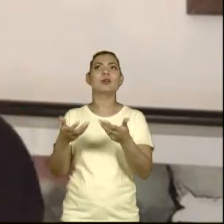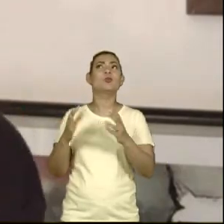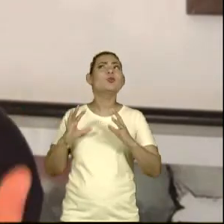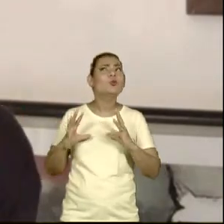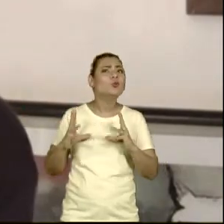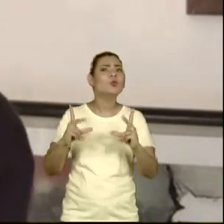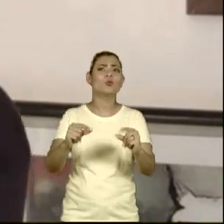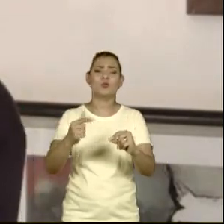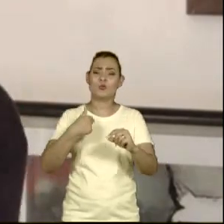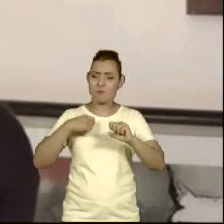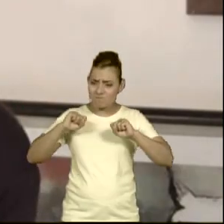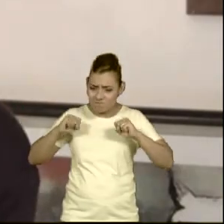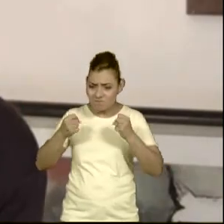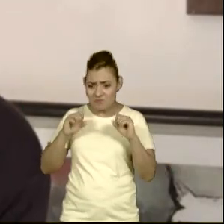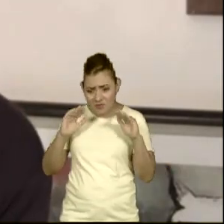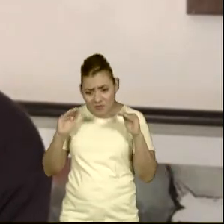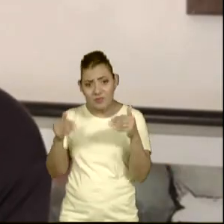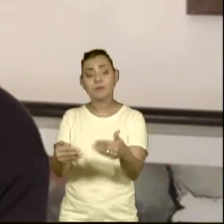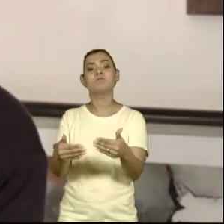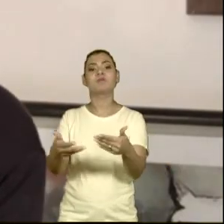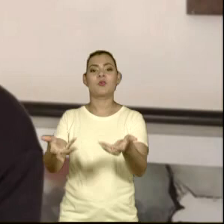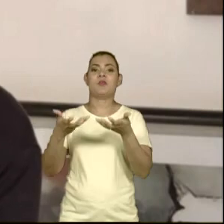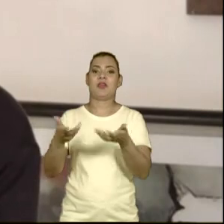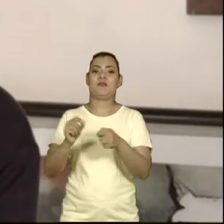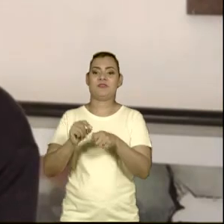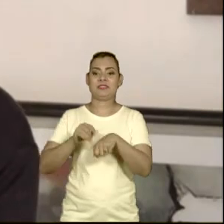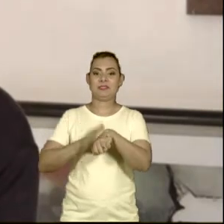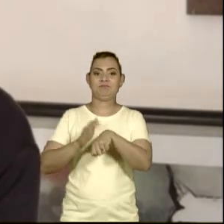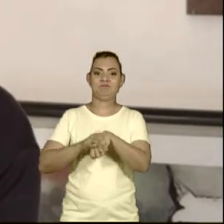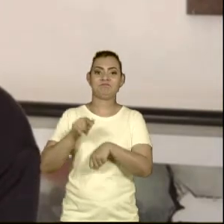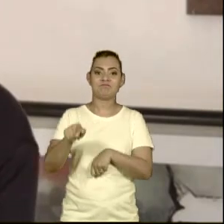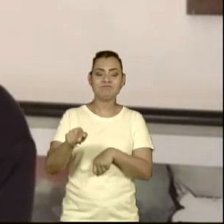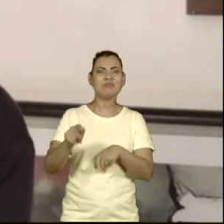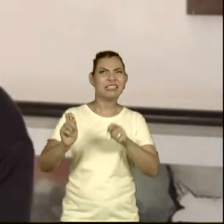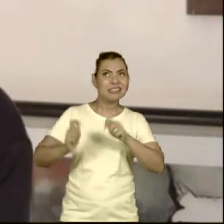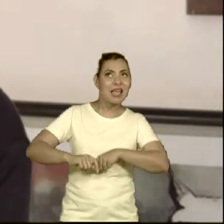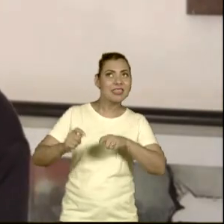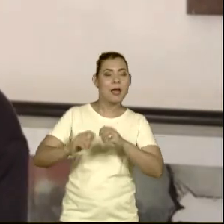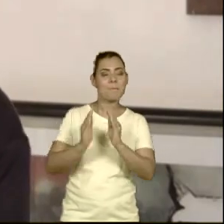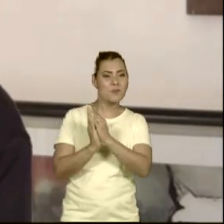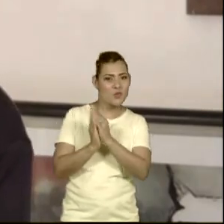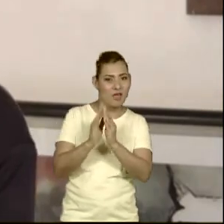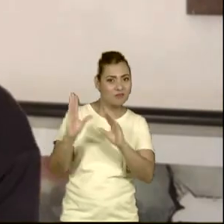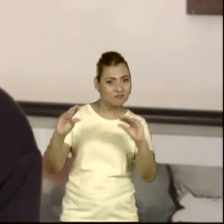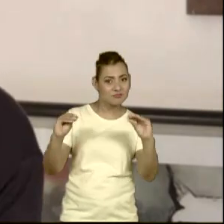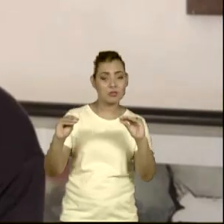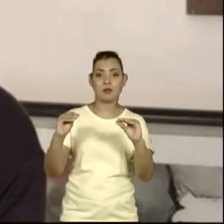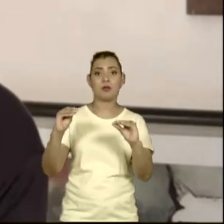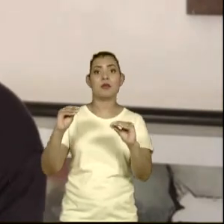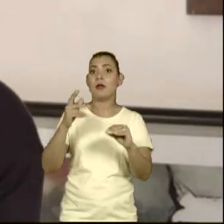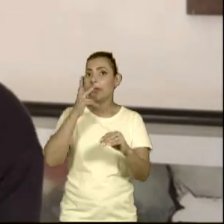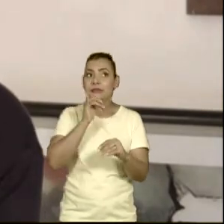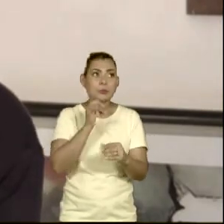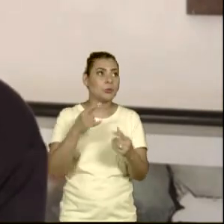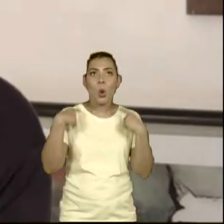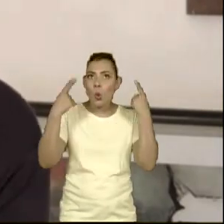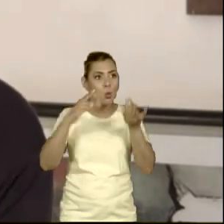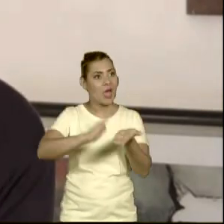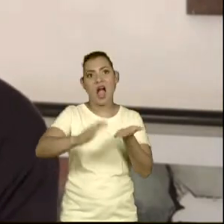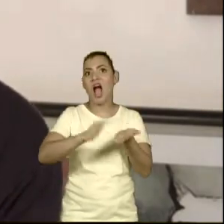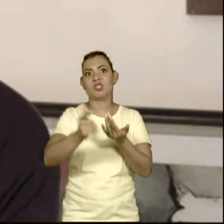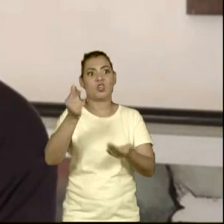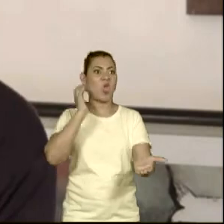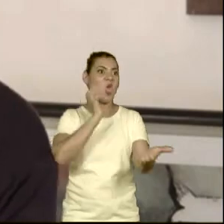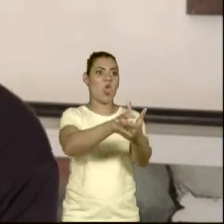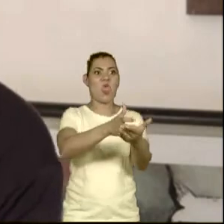tudo que eu puder fazer e que a gente achar que é possível fazer com bonecos sem custos, sem loucuras, porque não